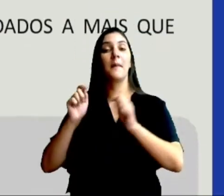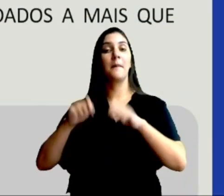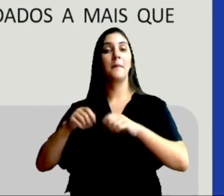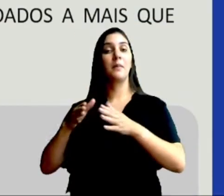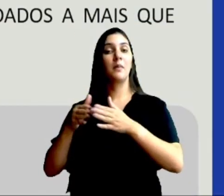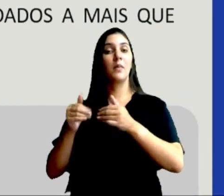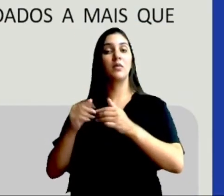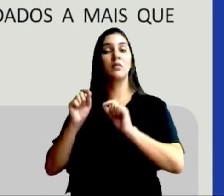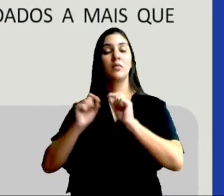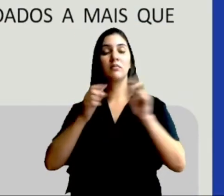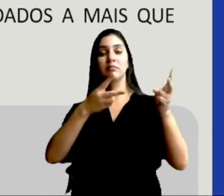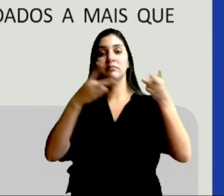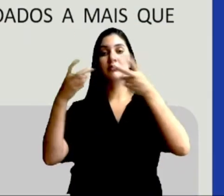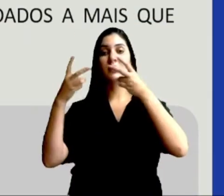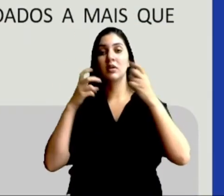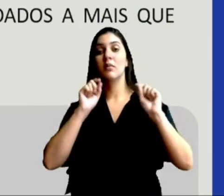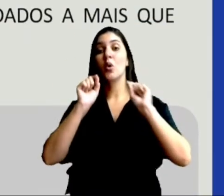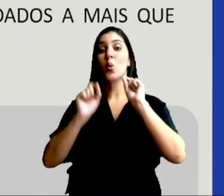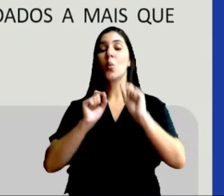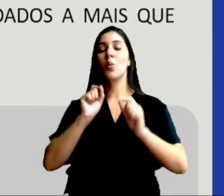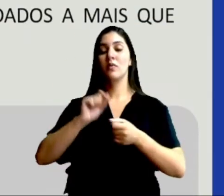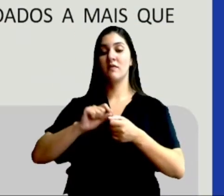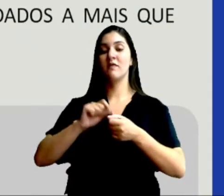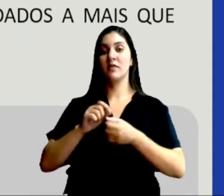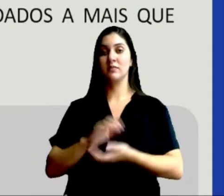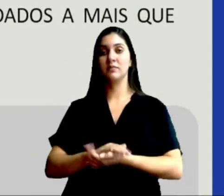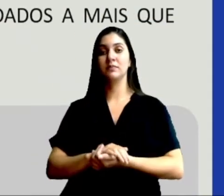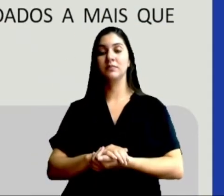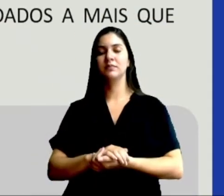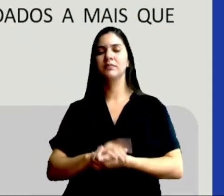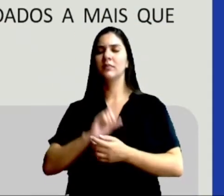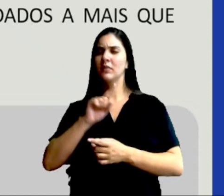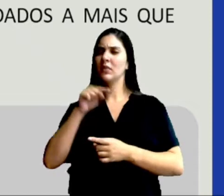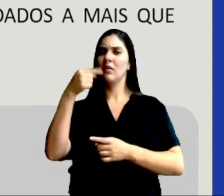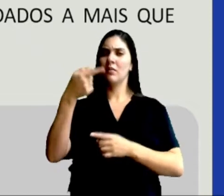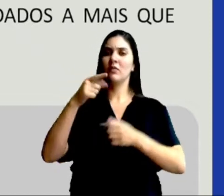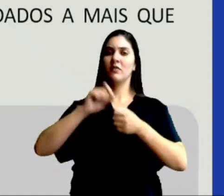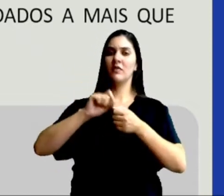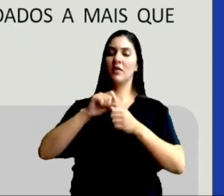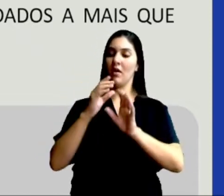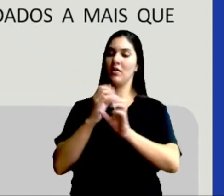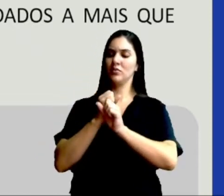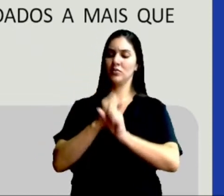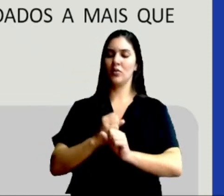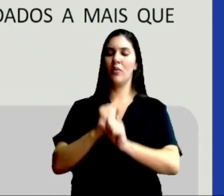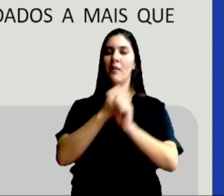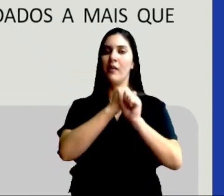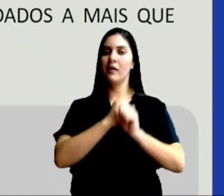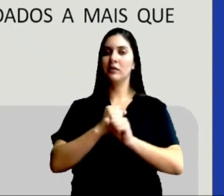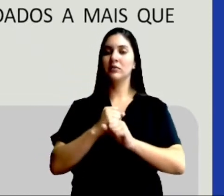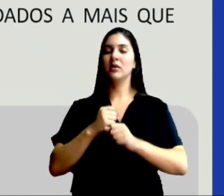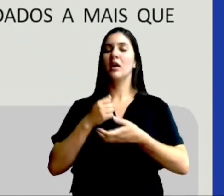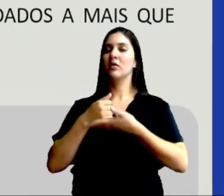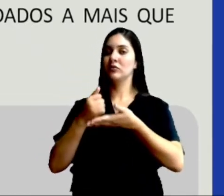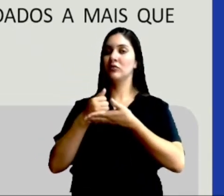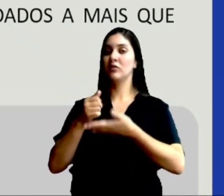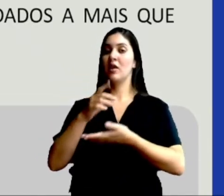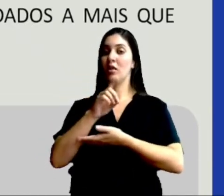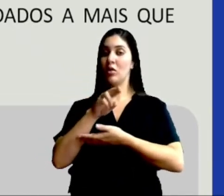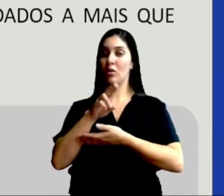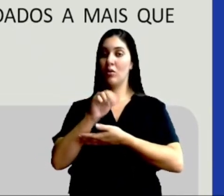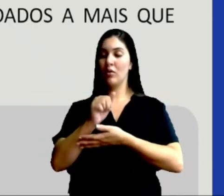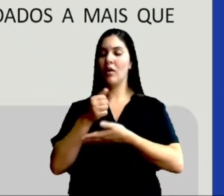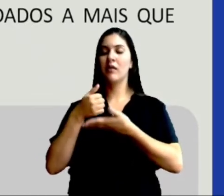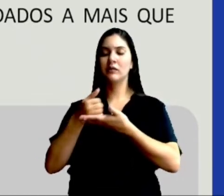possa perceber o que é que ele quer que seja feito. Após a gente fazer o cálculo, ele já pediu para a gente ajudar aí Dona Cuca a fazer o